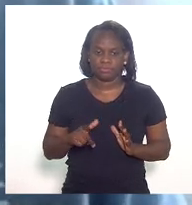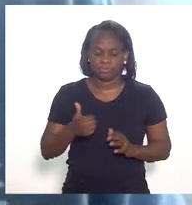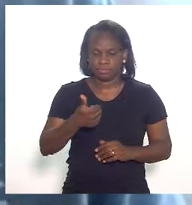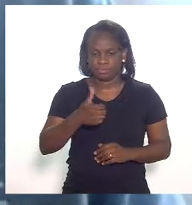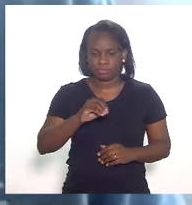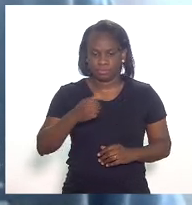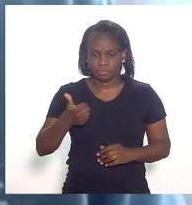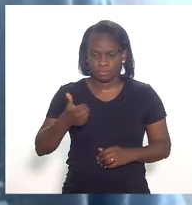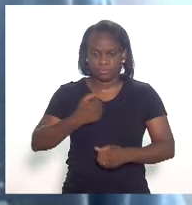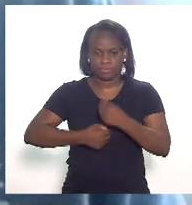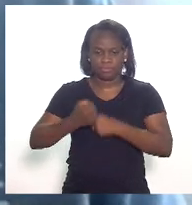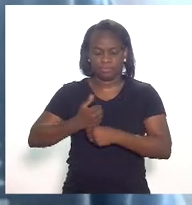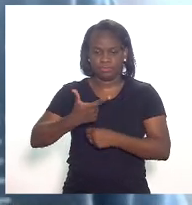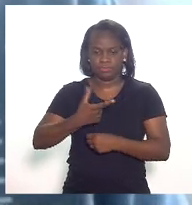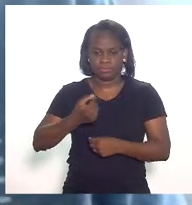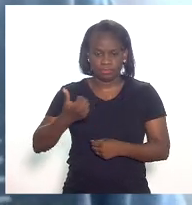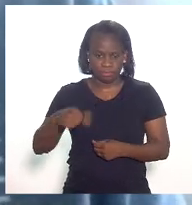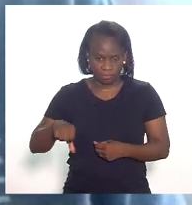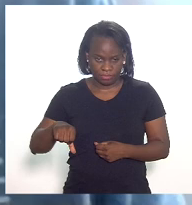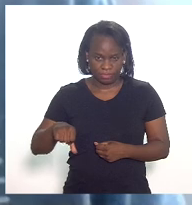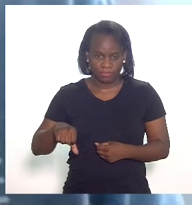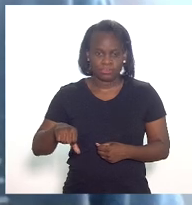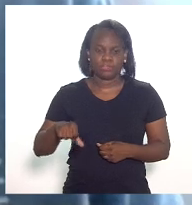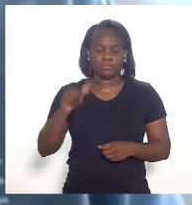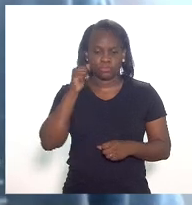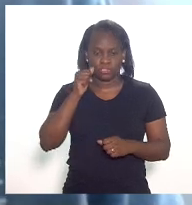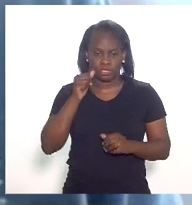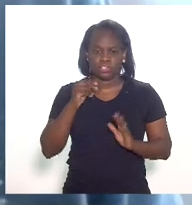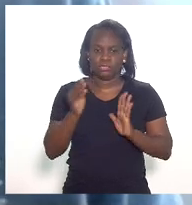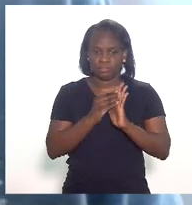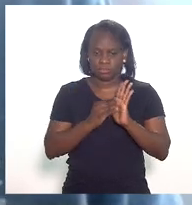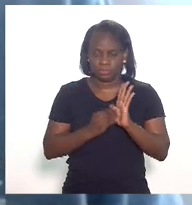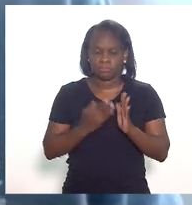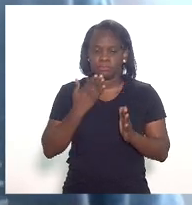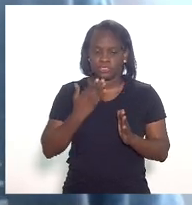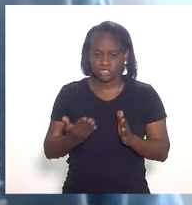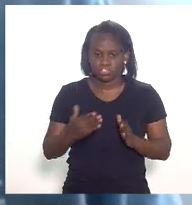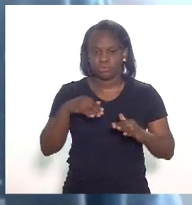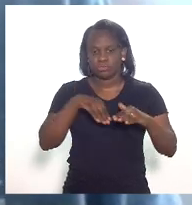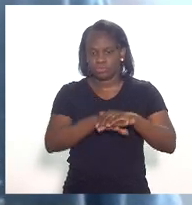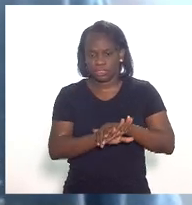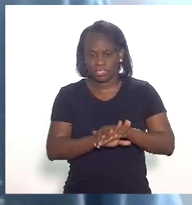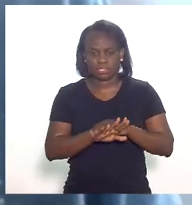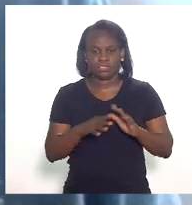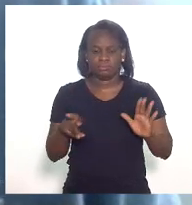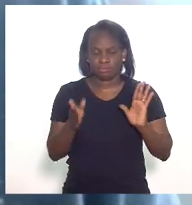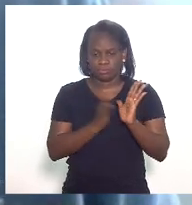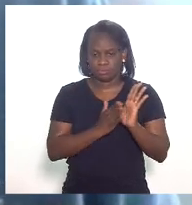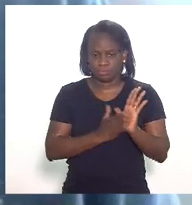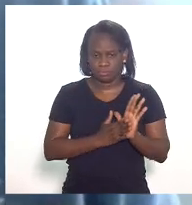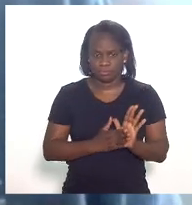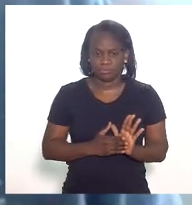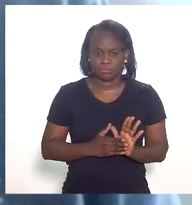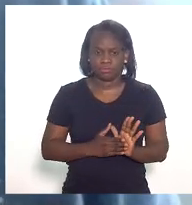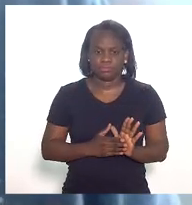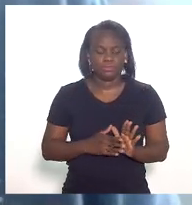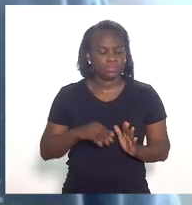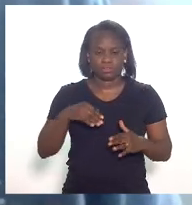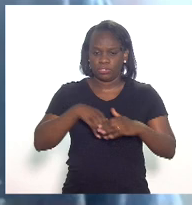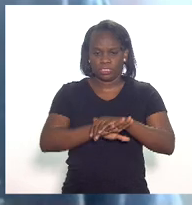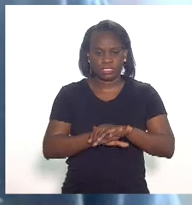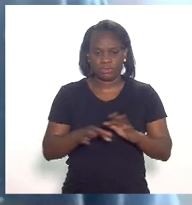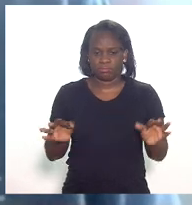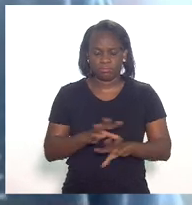1001 de 2019, as autoras pediram arquivamento definitivo da proposta. Definitivo,